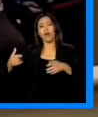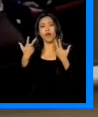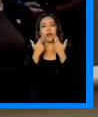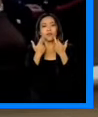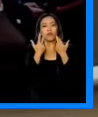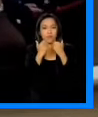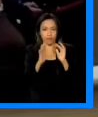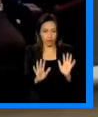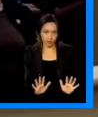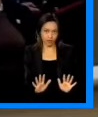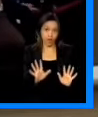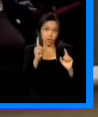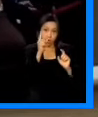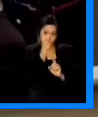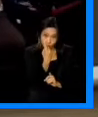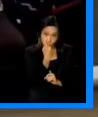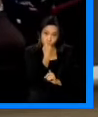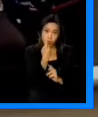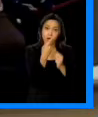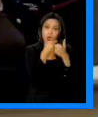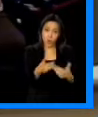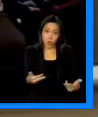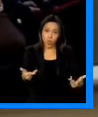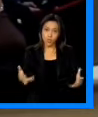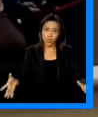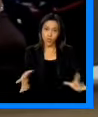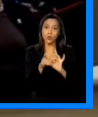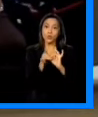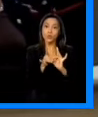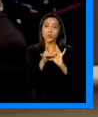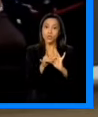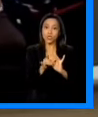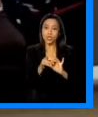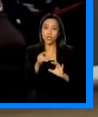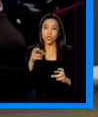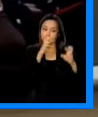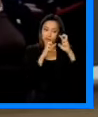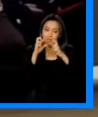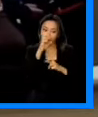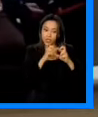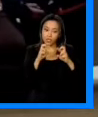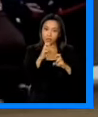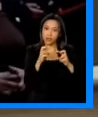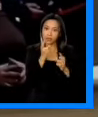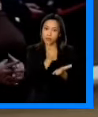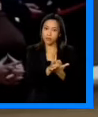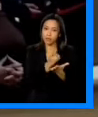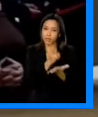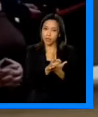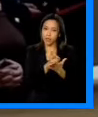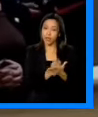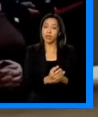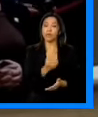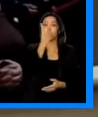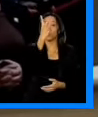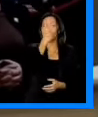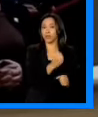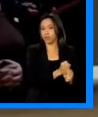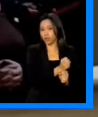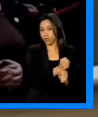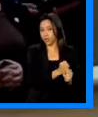mas uma coisa deve nos unir, deve nos impor uma vigilância constante. Há 2 anos nós tivemos um problema de